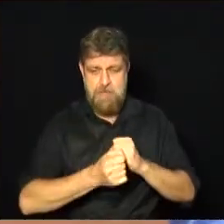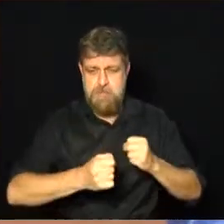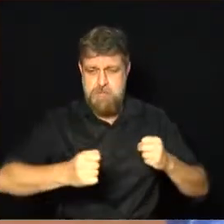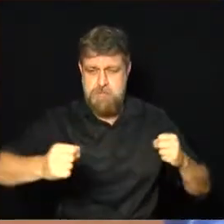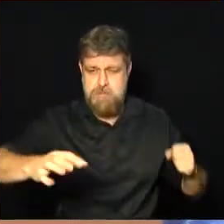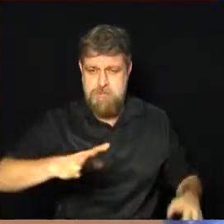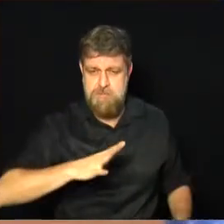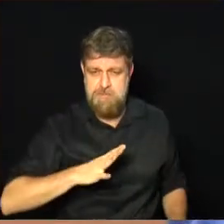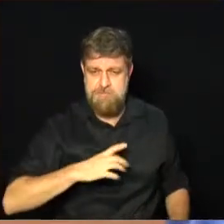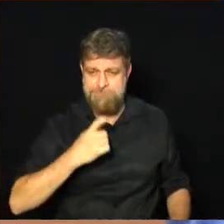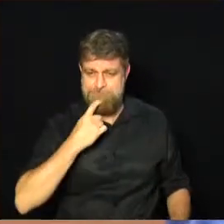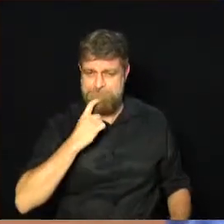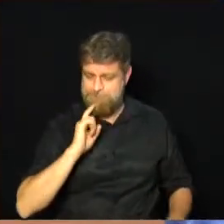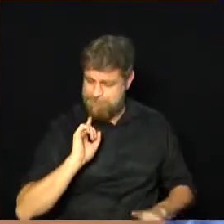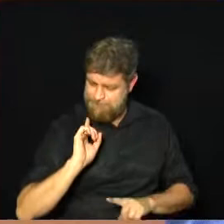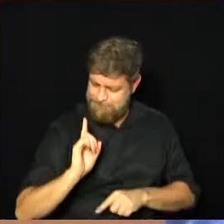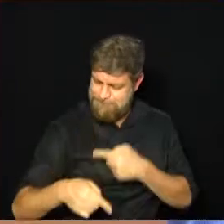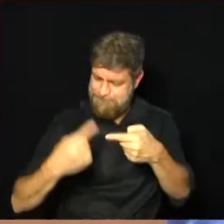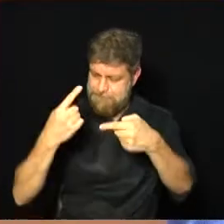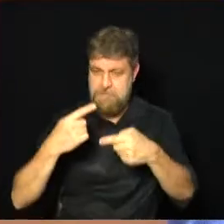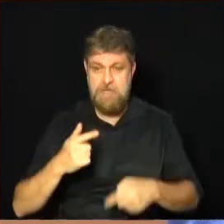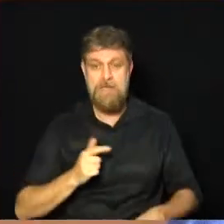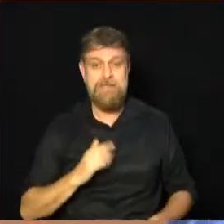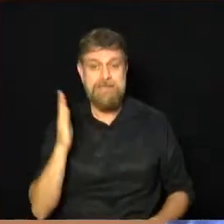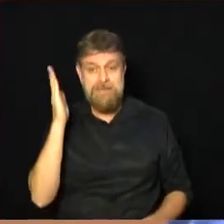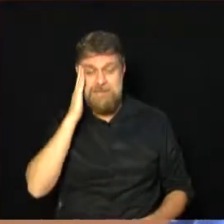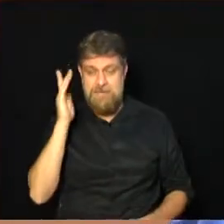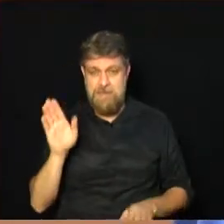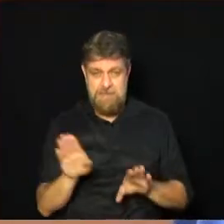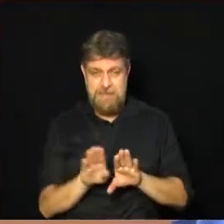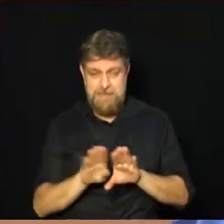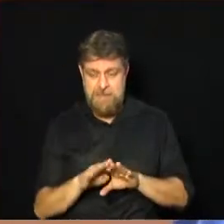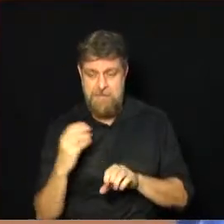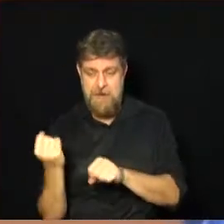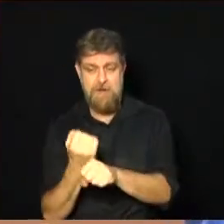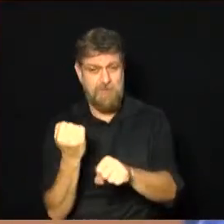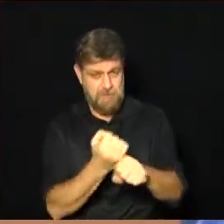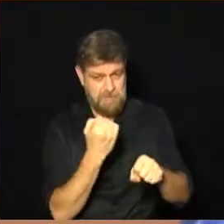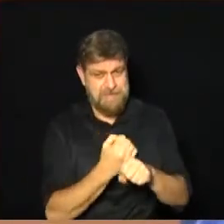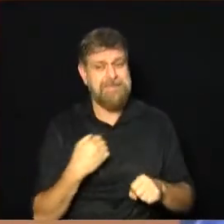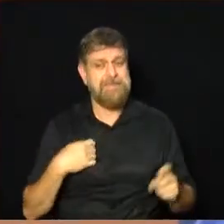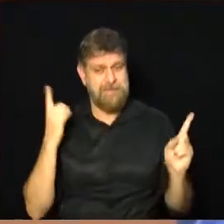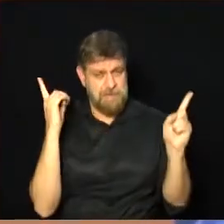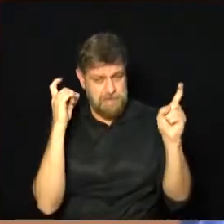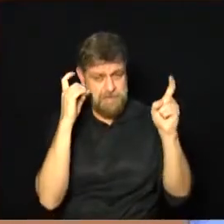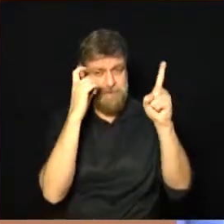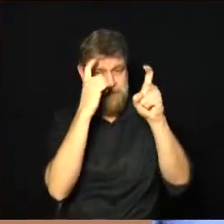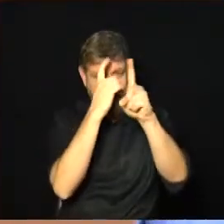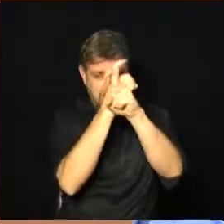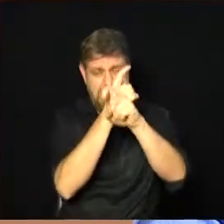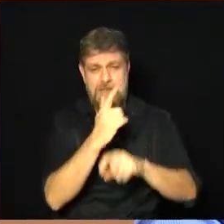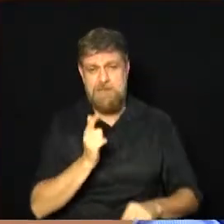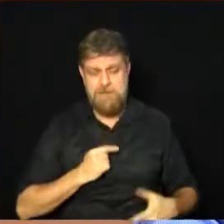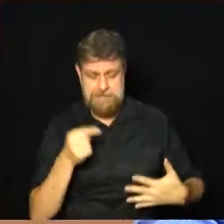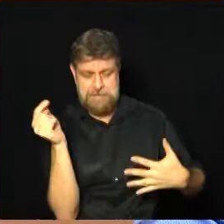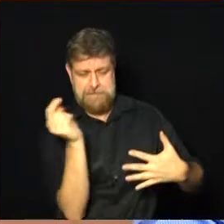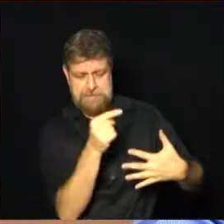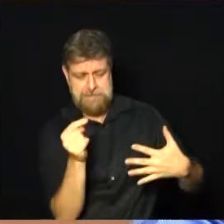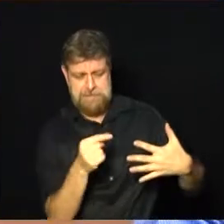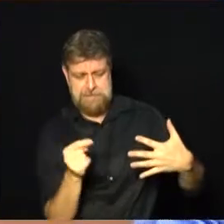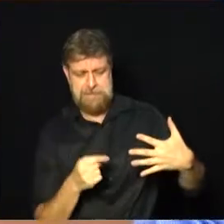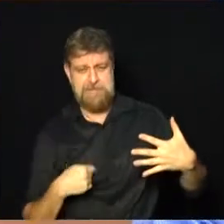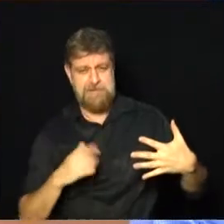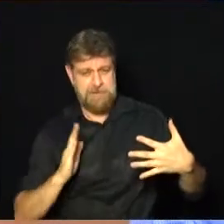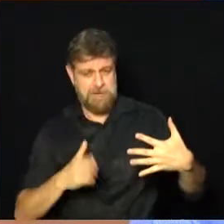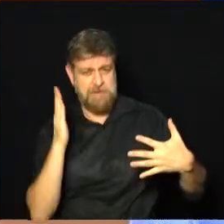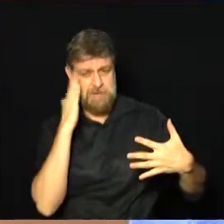cidade, e as dificuldades construtivas que nós já prevíamos que teríamos, nós tomamos